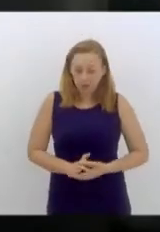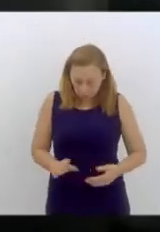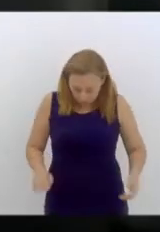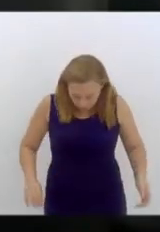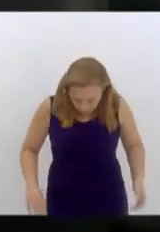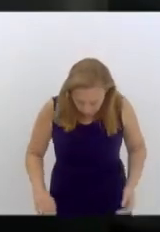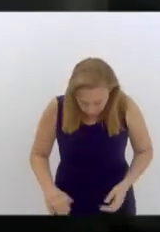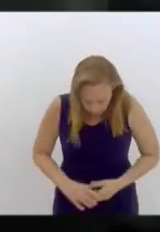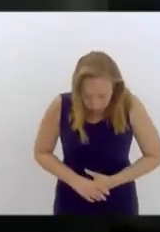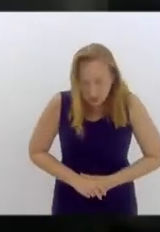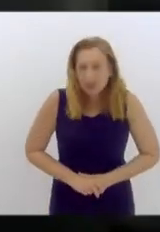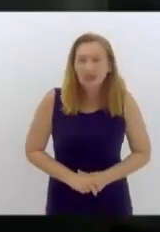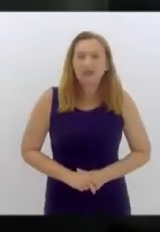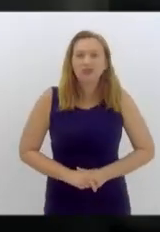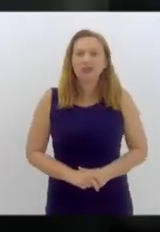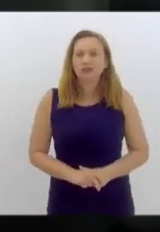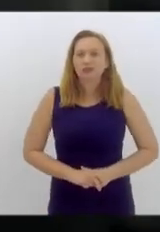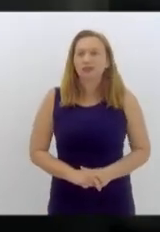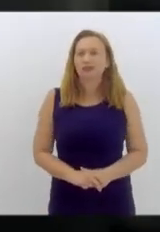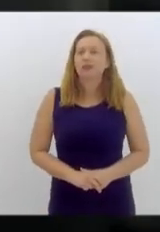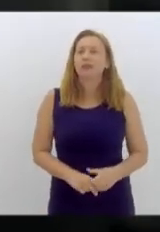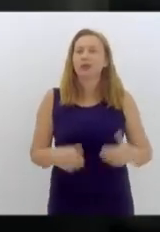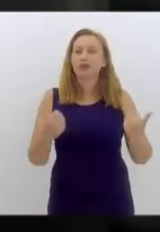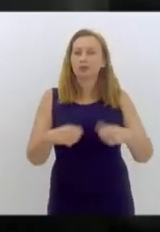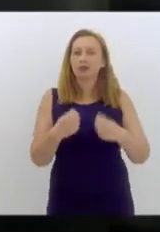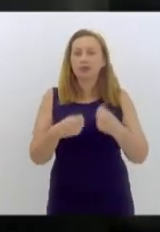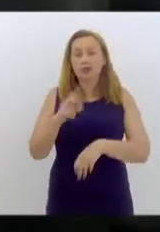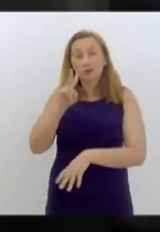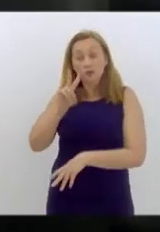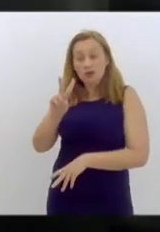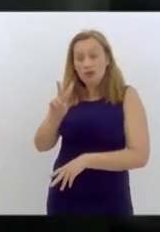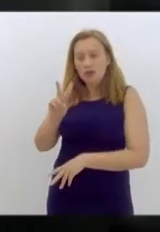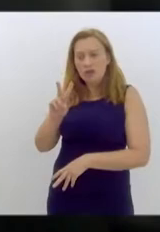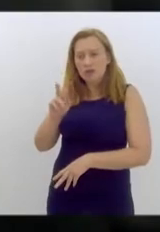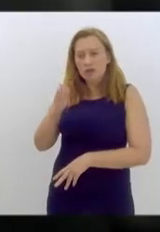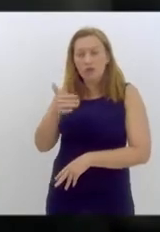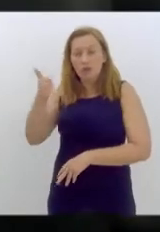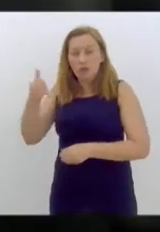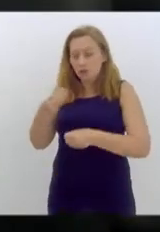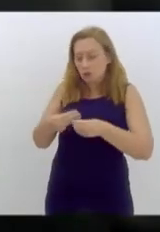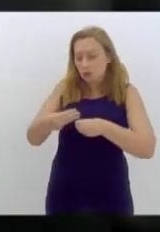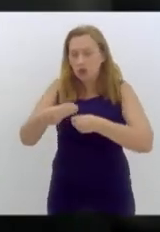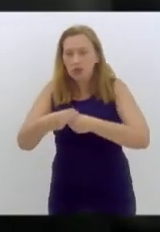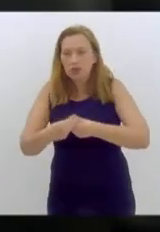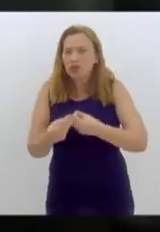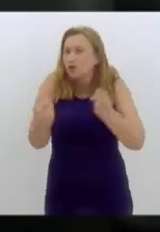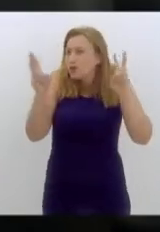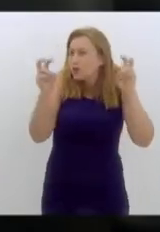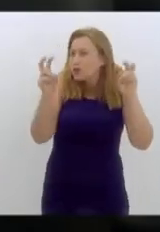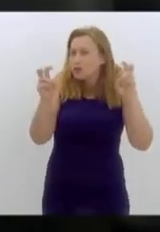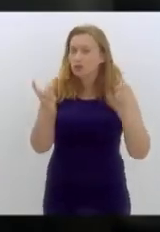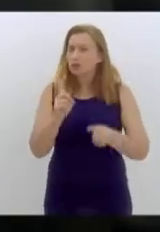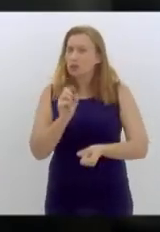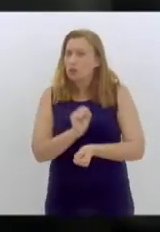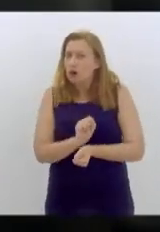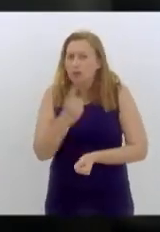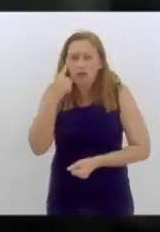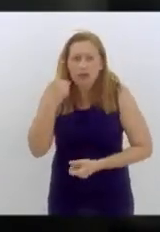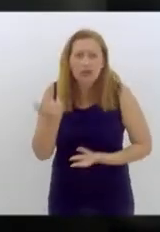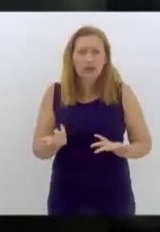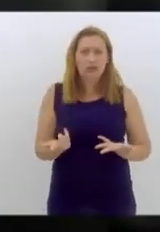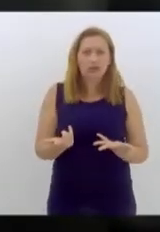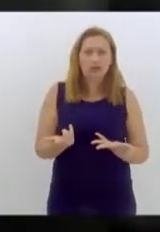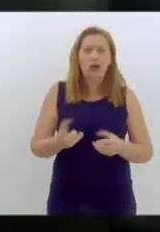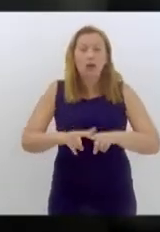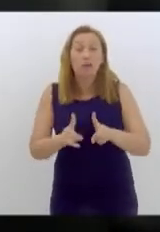ser levantadas e que têm que ouvir os municípios, porque são questões que talvez a gente nem para para pensar. Mas quem